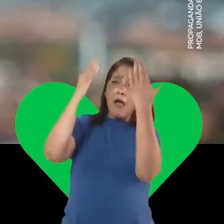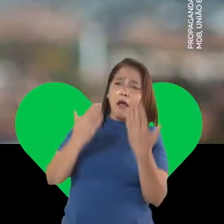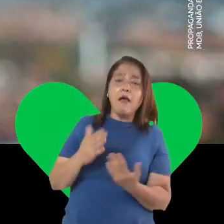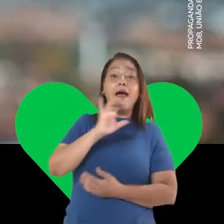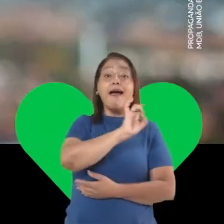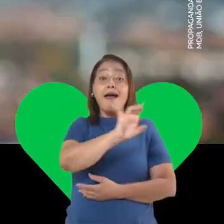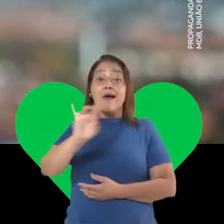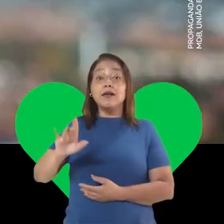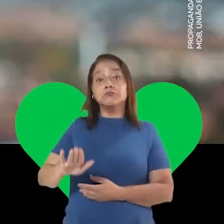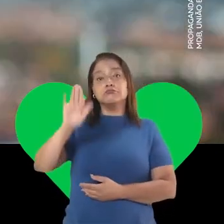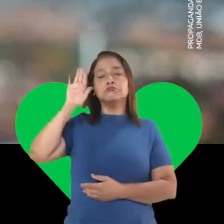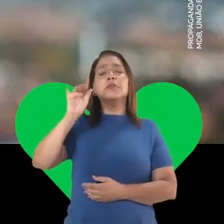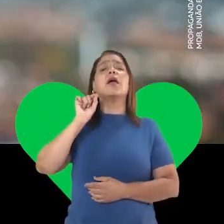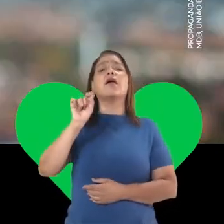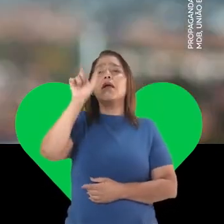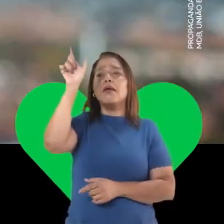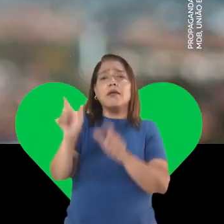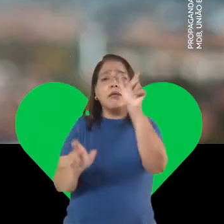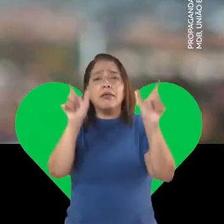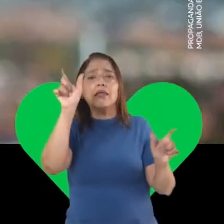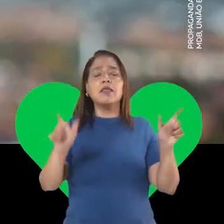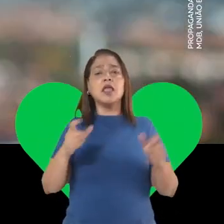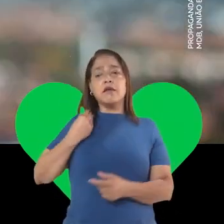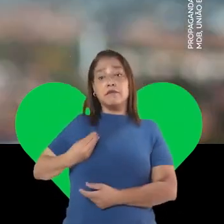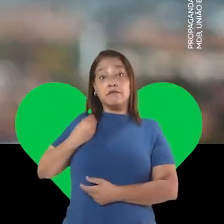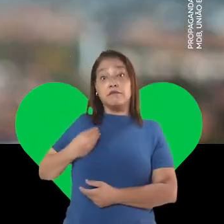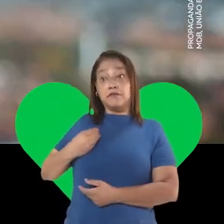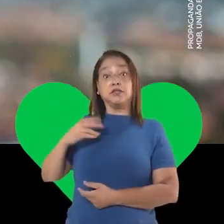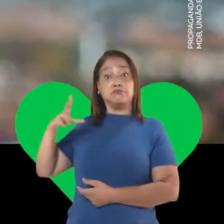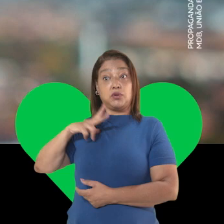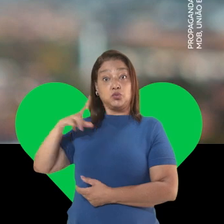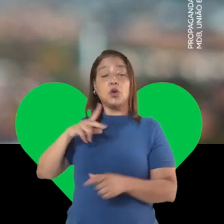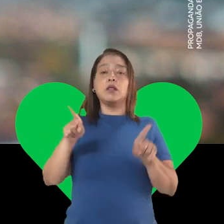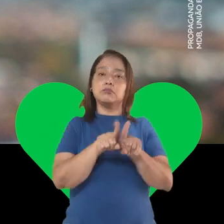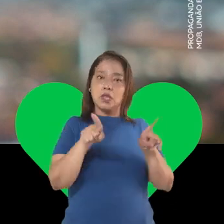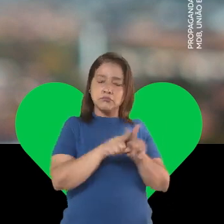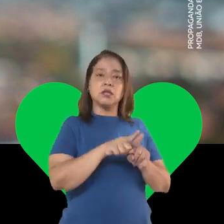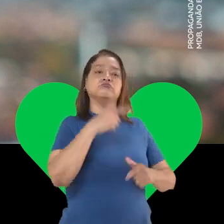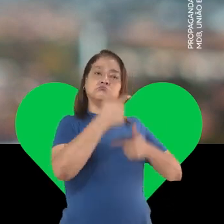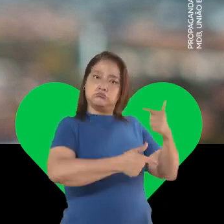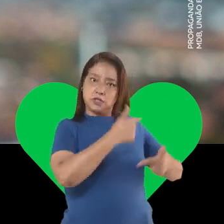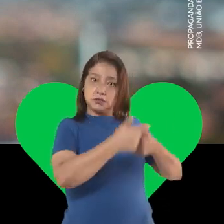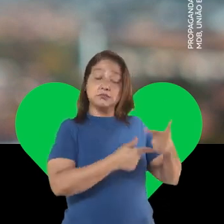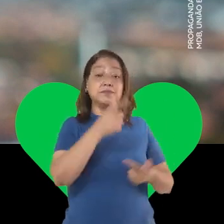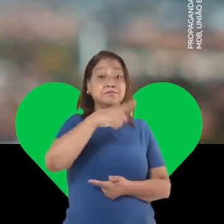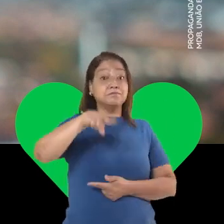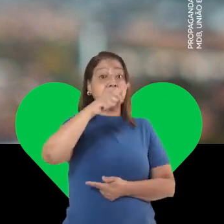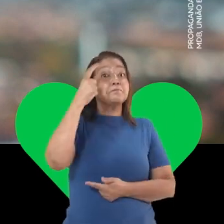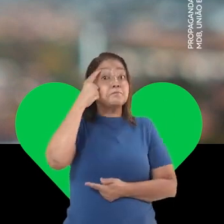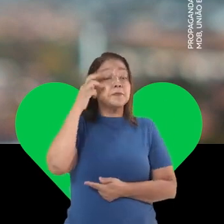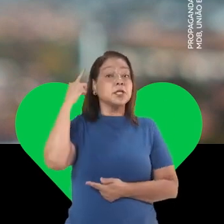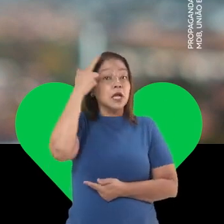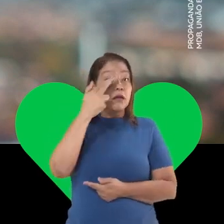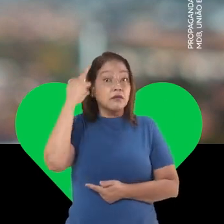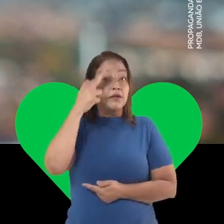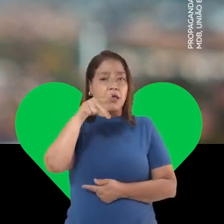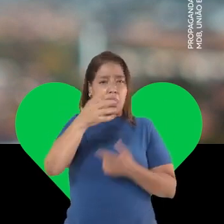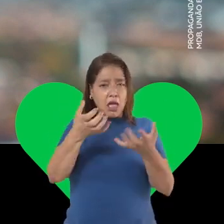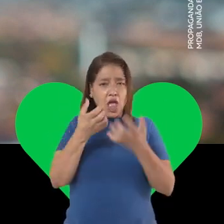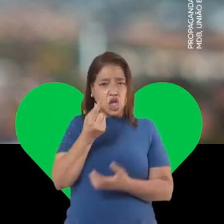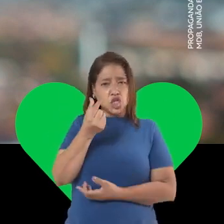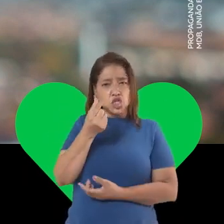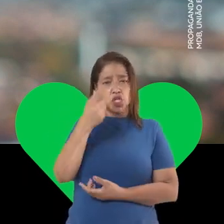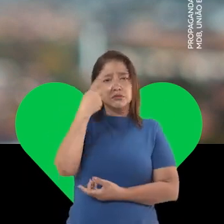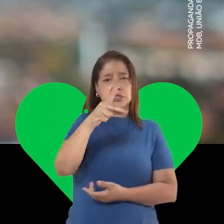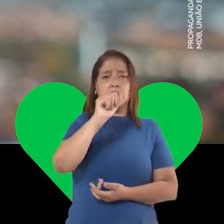bem cada candidato. Quem é quem? Tanto na sua vida pessoal quanto na vida pública. Pense bem, se você quer ver o